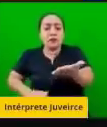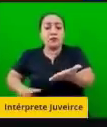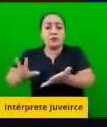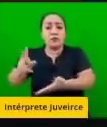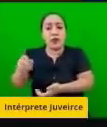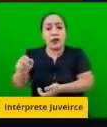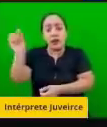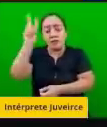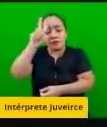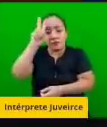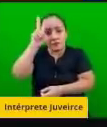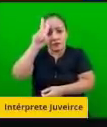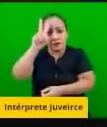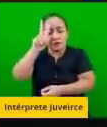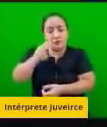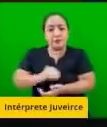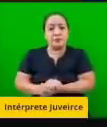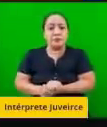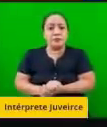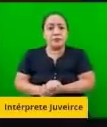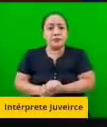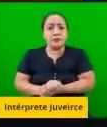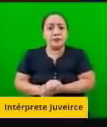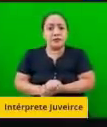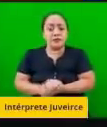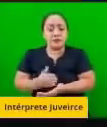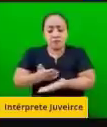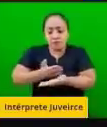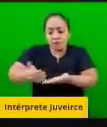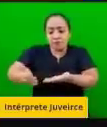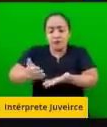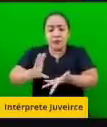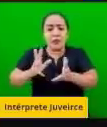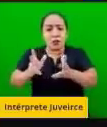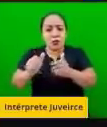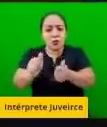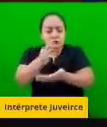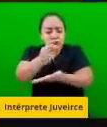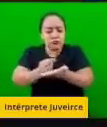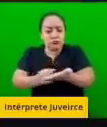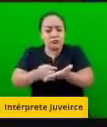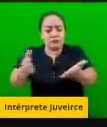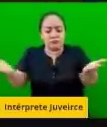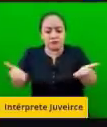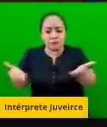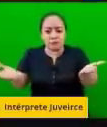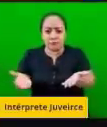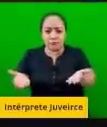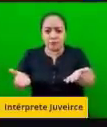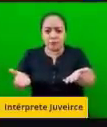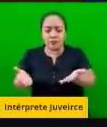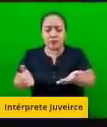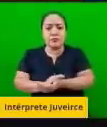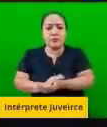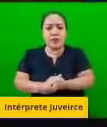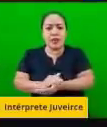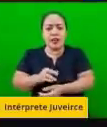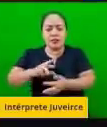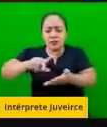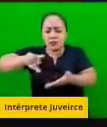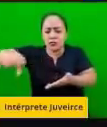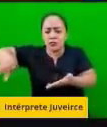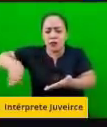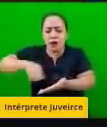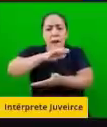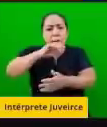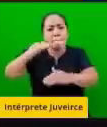necessidade do contexto atual e também, é claro, pensando nas práticas dos professores em sala de aula, nós vamos